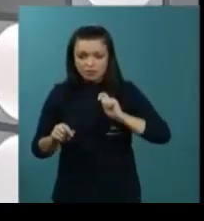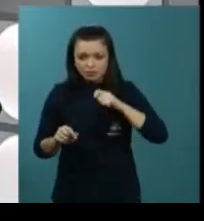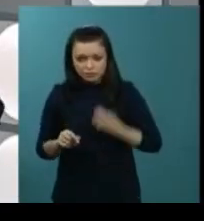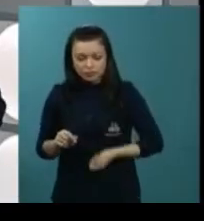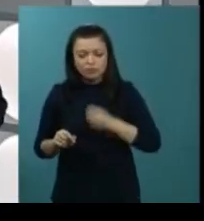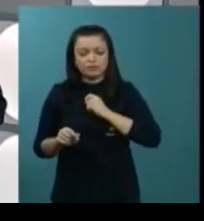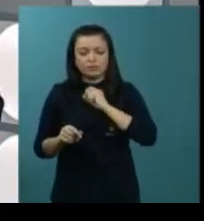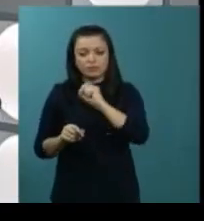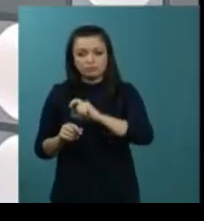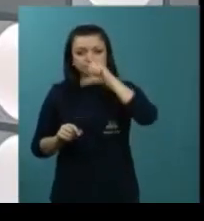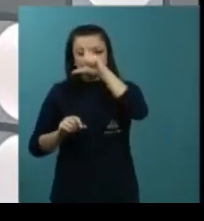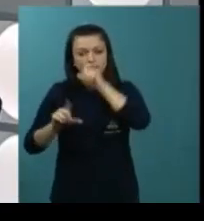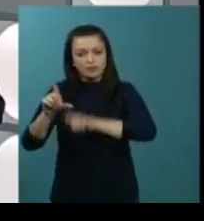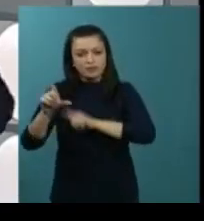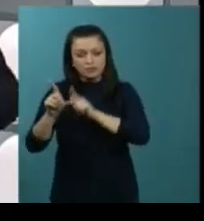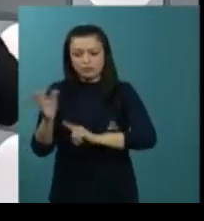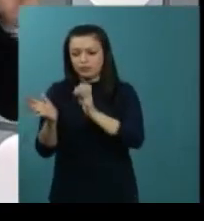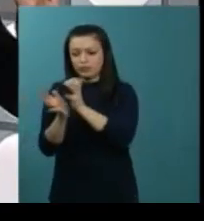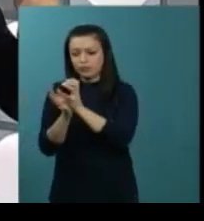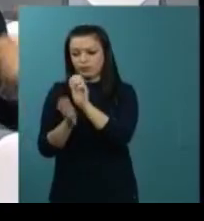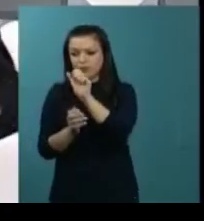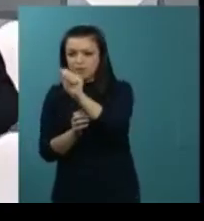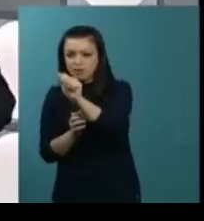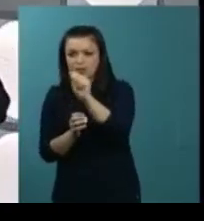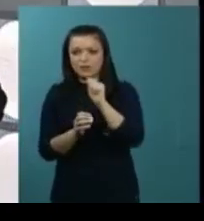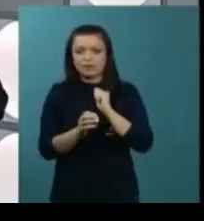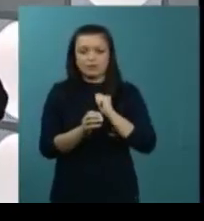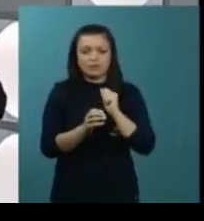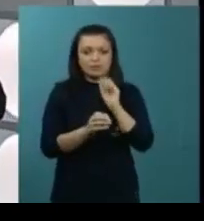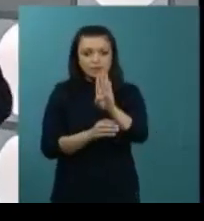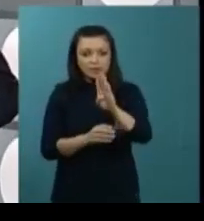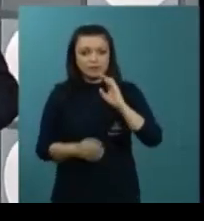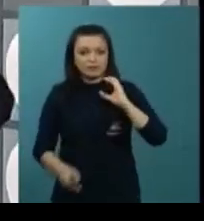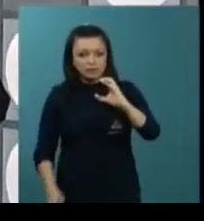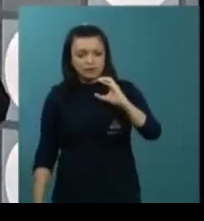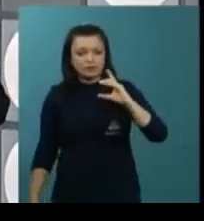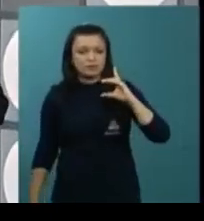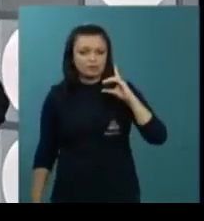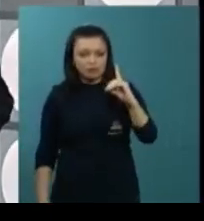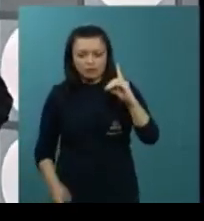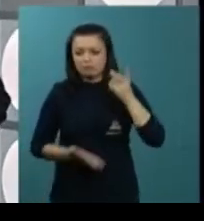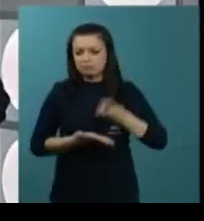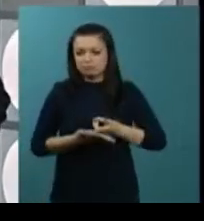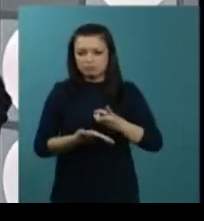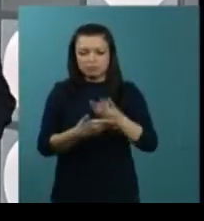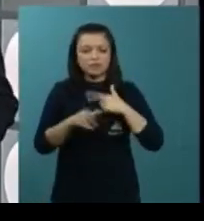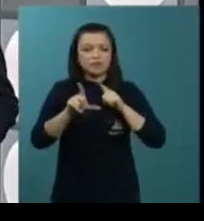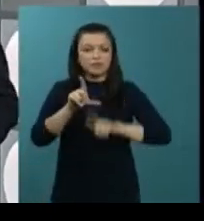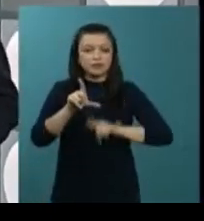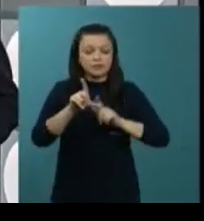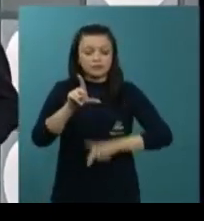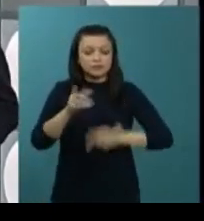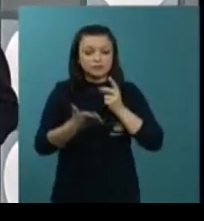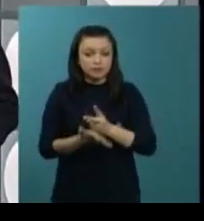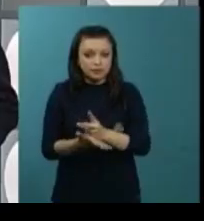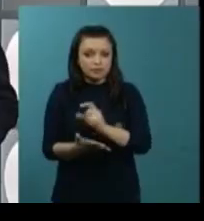maiúsculas. Conjunto A, B, C, D e assim por diante, com